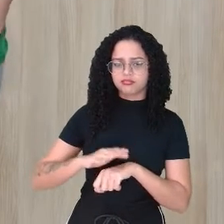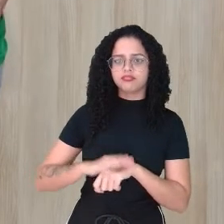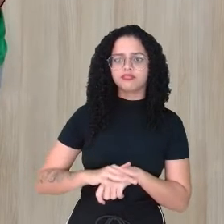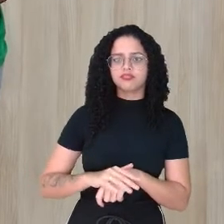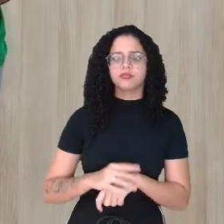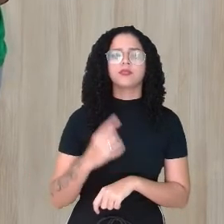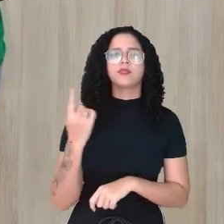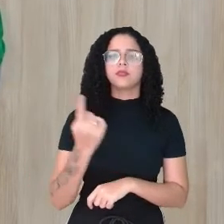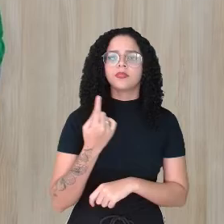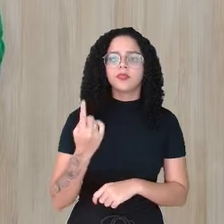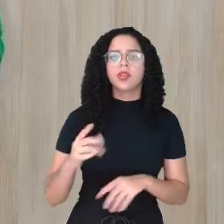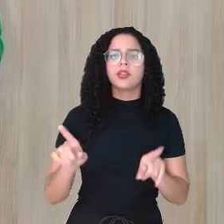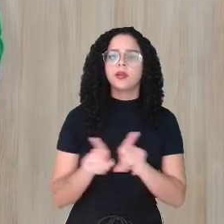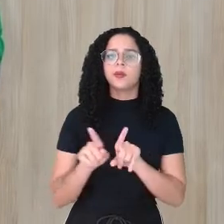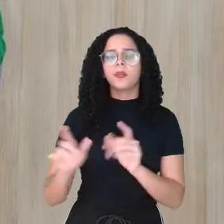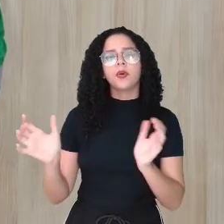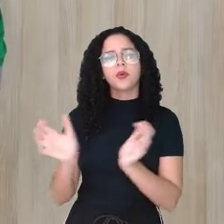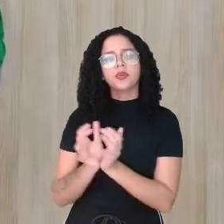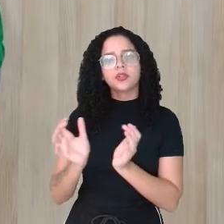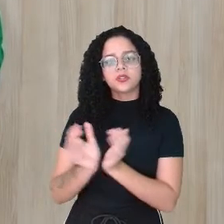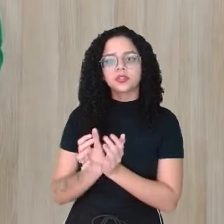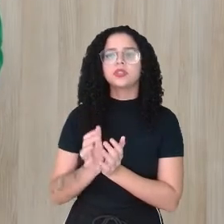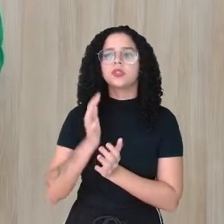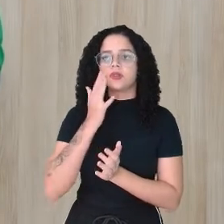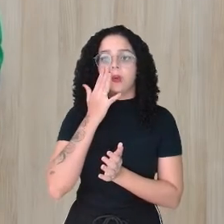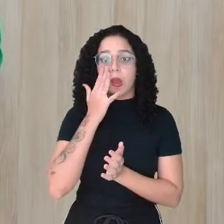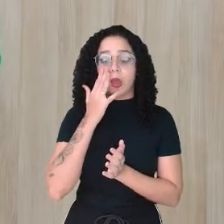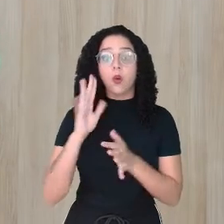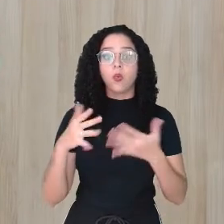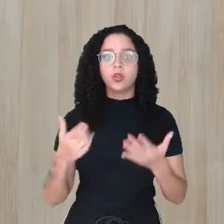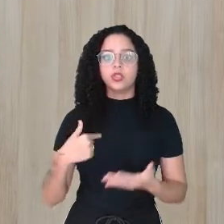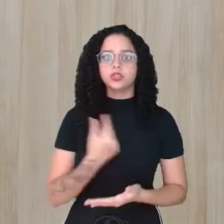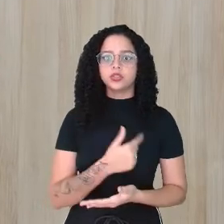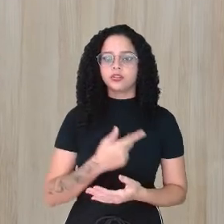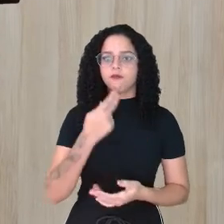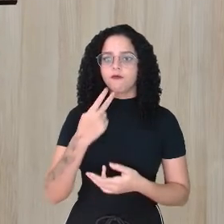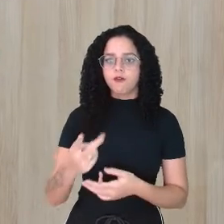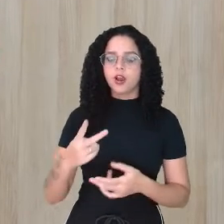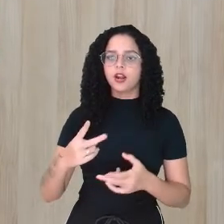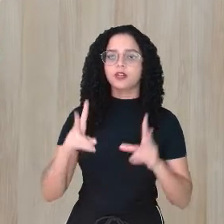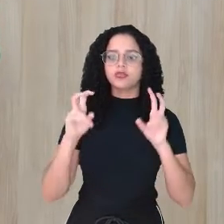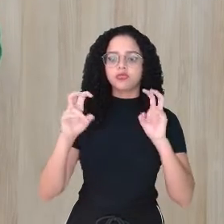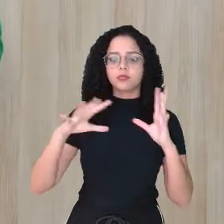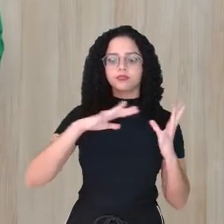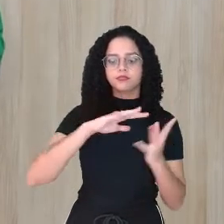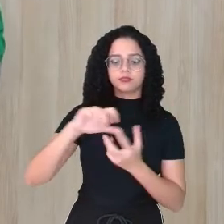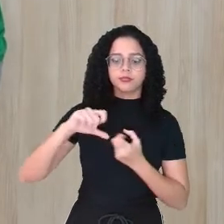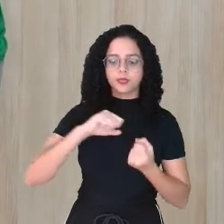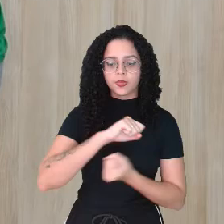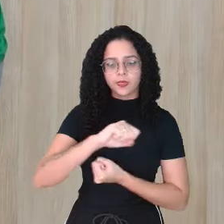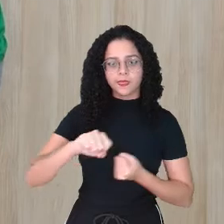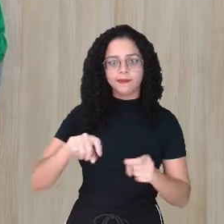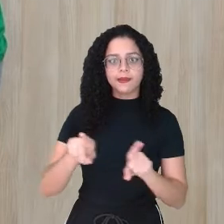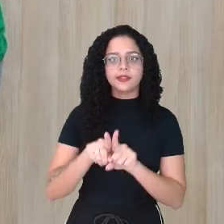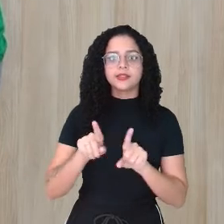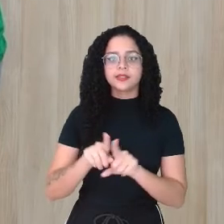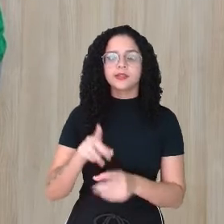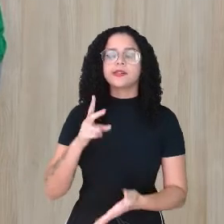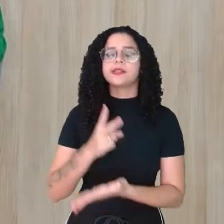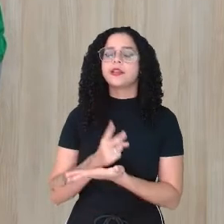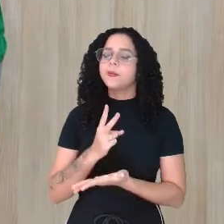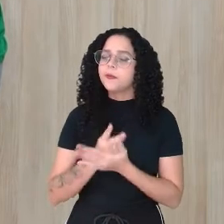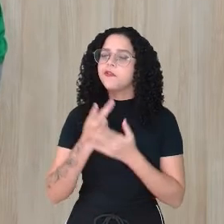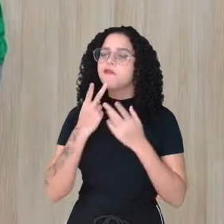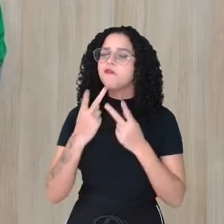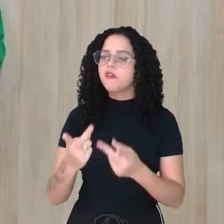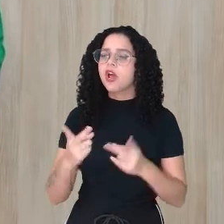como coletiva. Afinal de contas, né, quando a gente trabalha aqui nas aulas de sustentabilidade, a gente sempre fala dessa